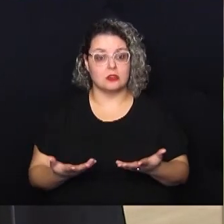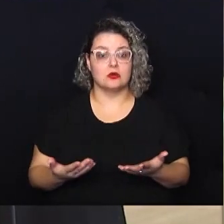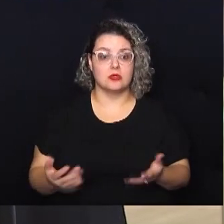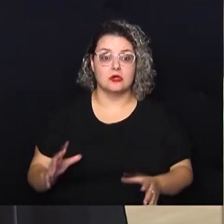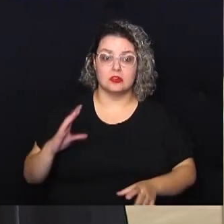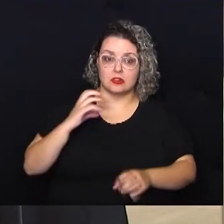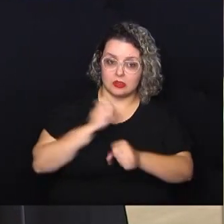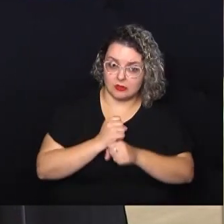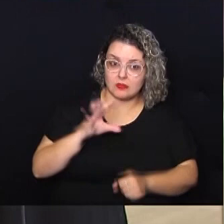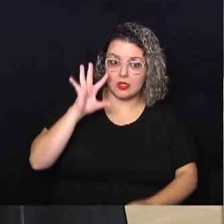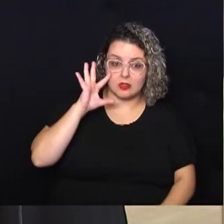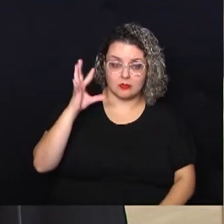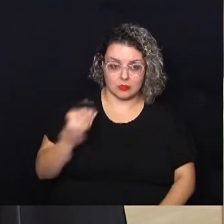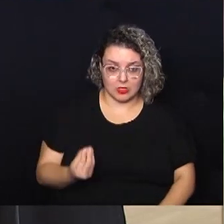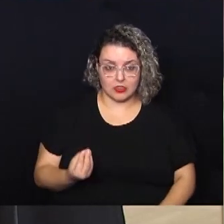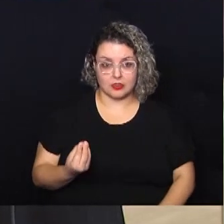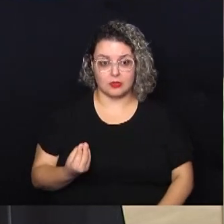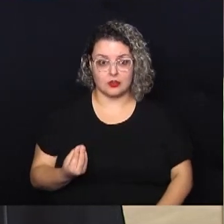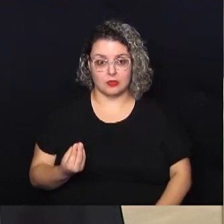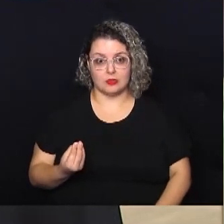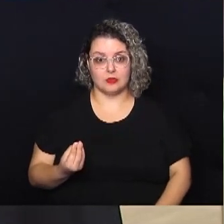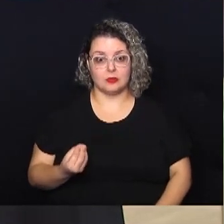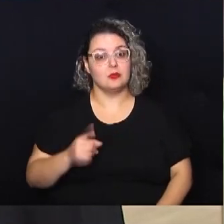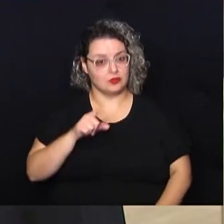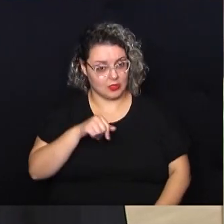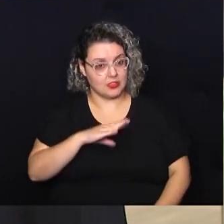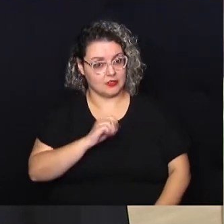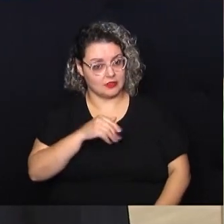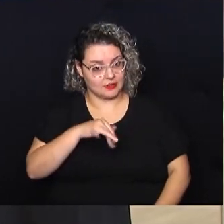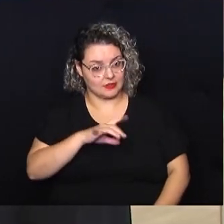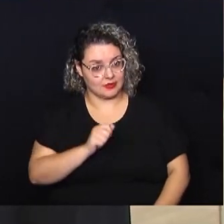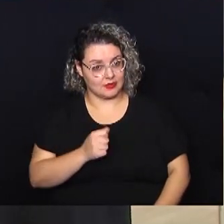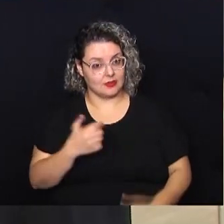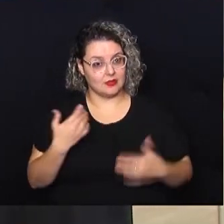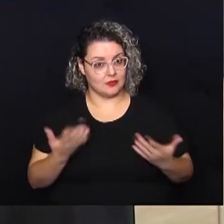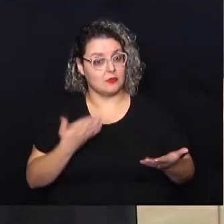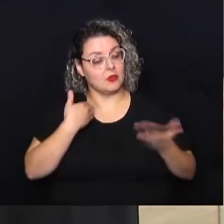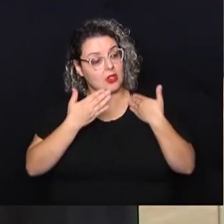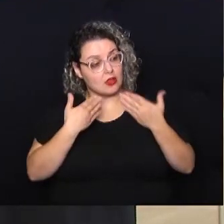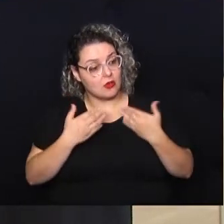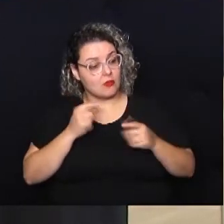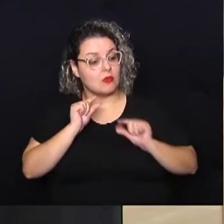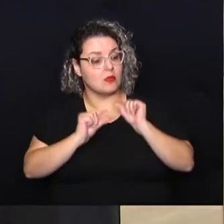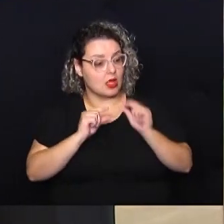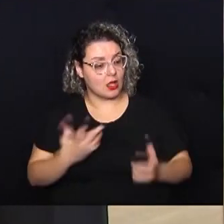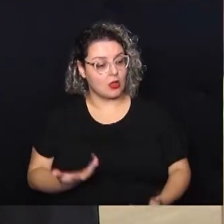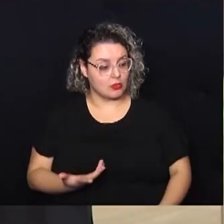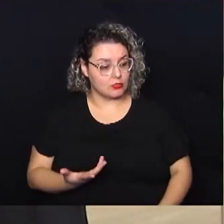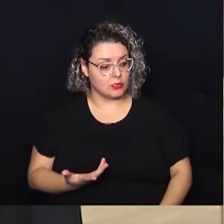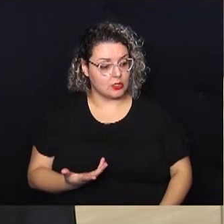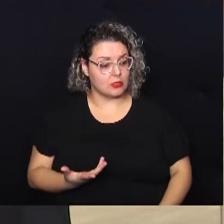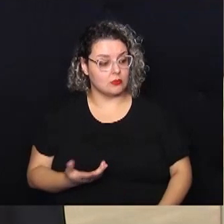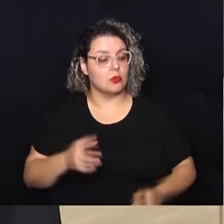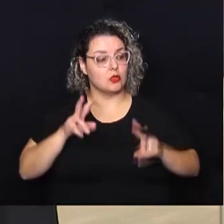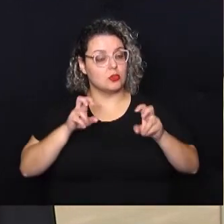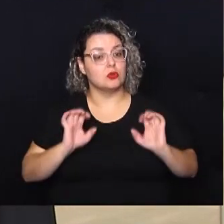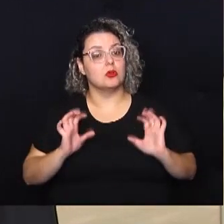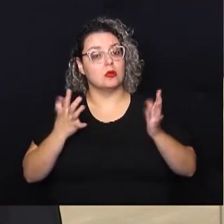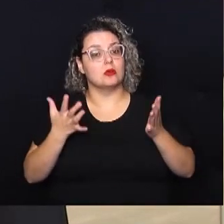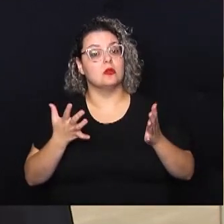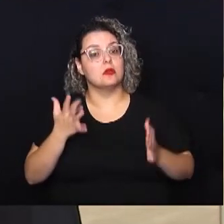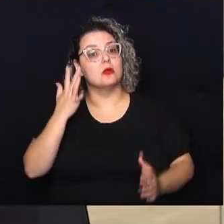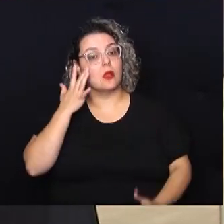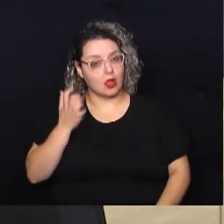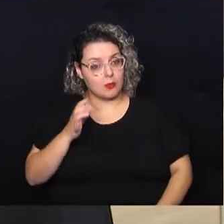agregar muito conhecimento. Né, Camila? Eu volto com a Camila aqui para falar mais um pouquinho ainda sobre esse evento e